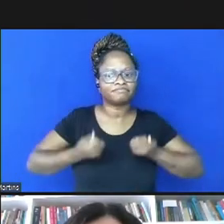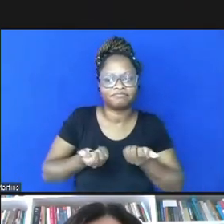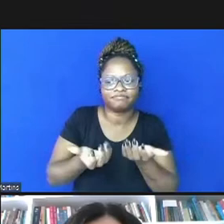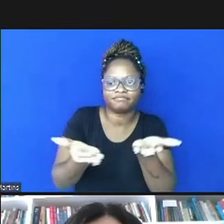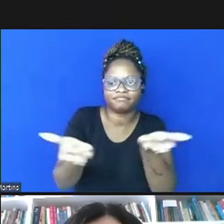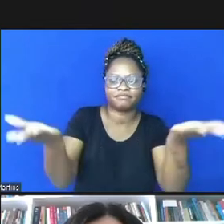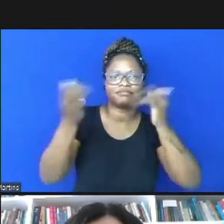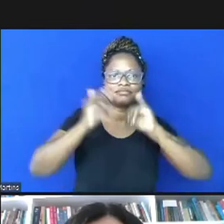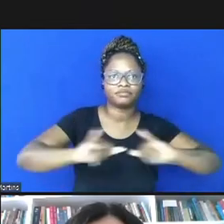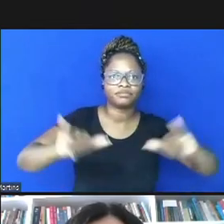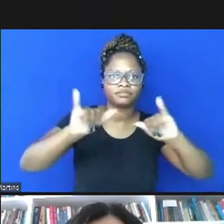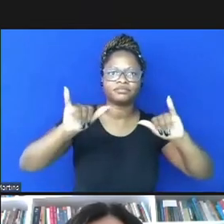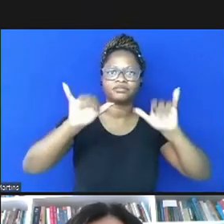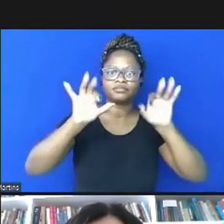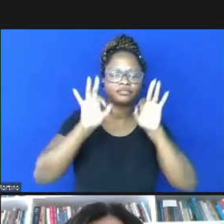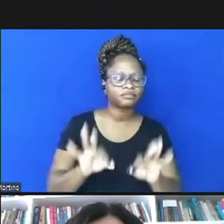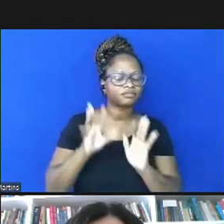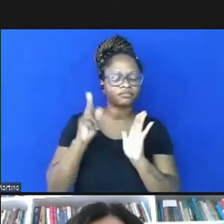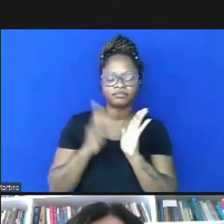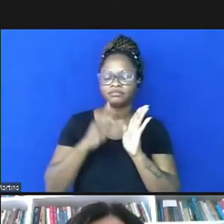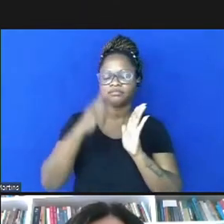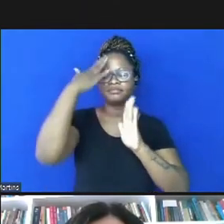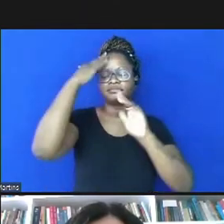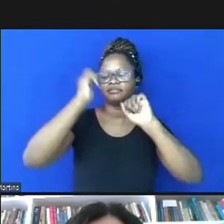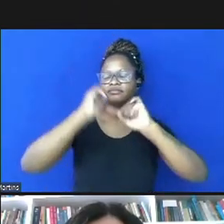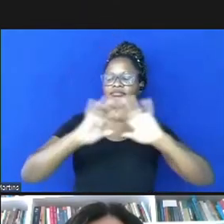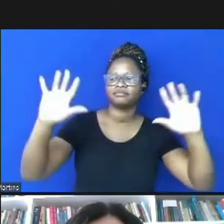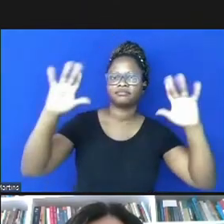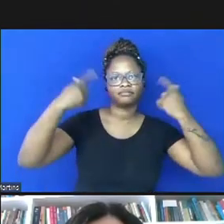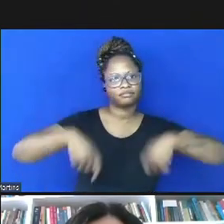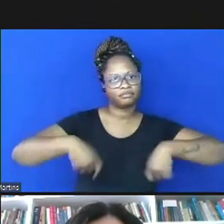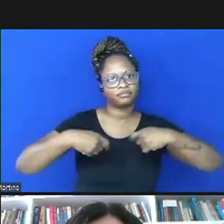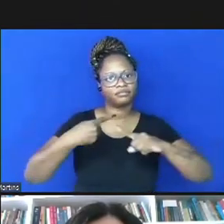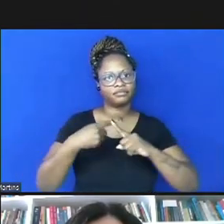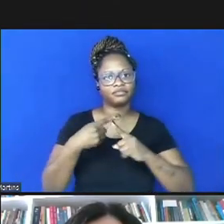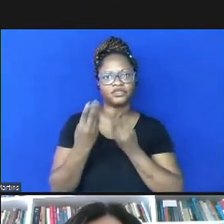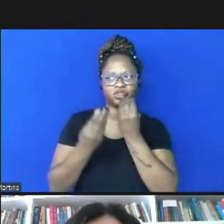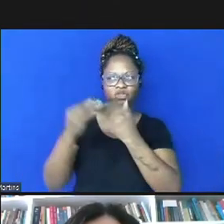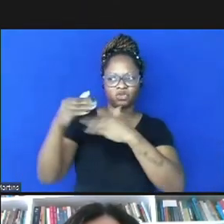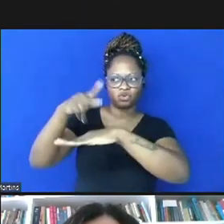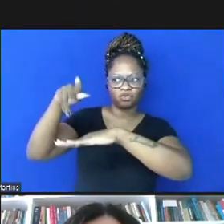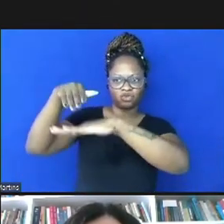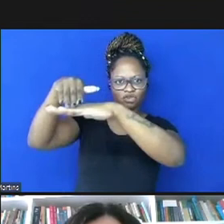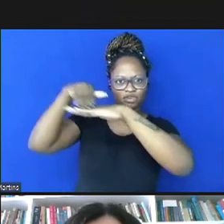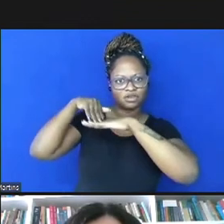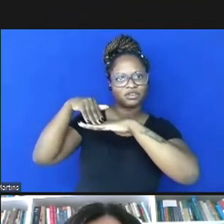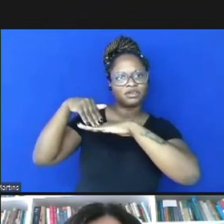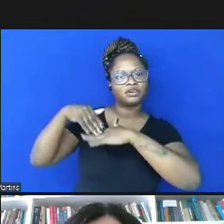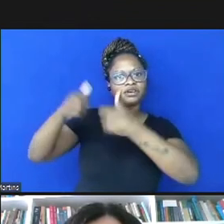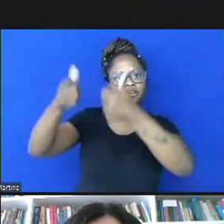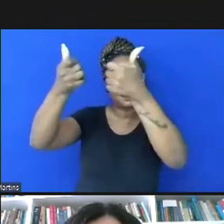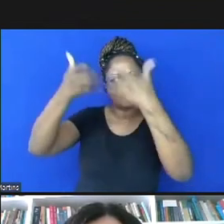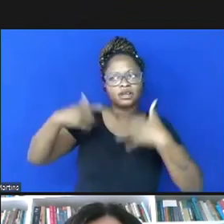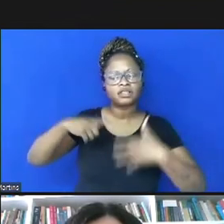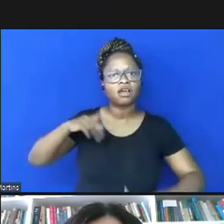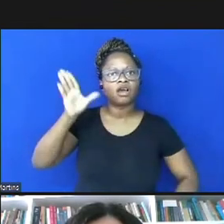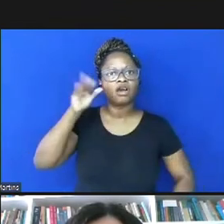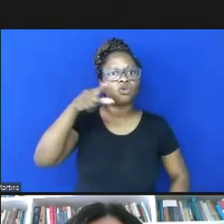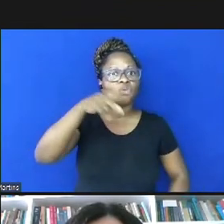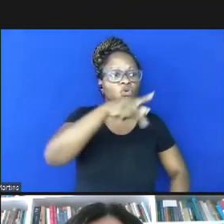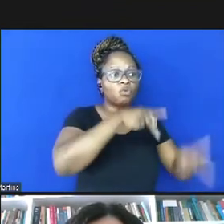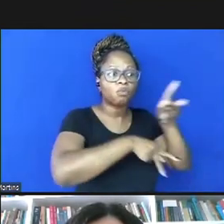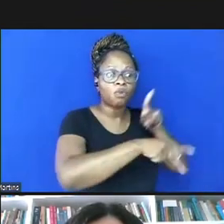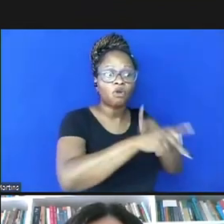informações fidedignas, esclarecimentos. E, como ele disse, como o professor falou, há uma grande curiosidade do público em